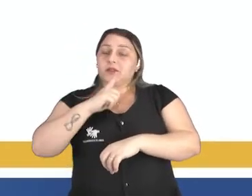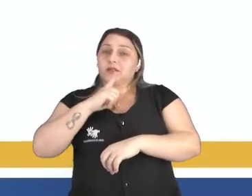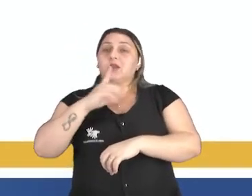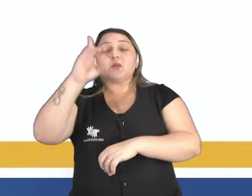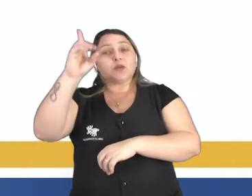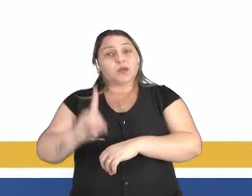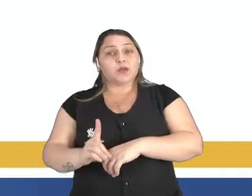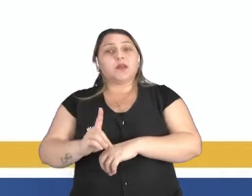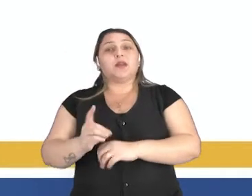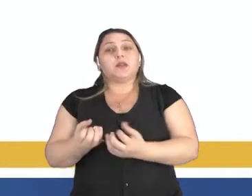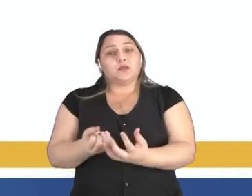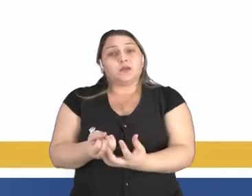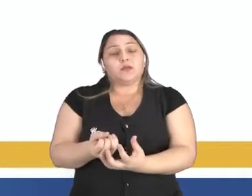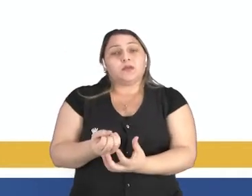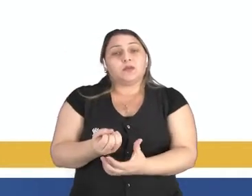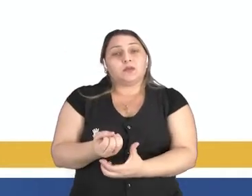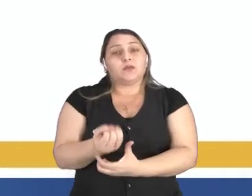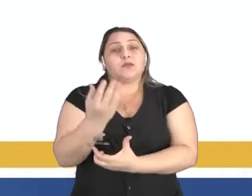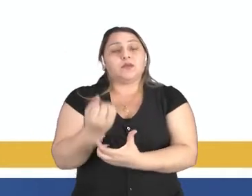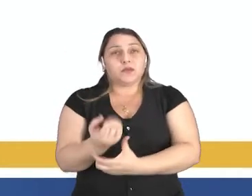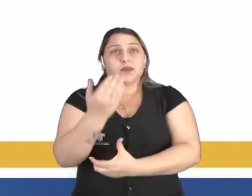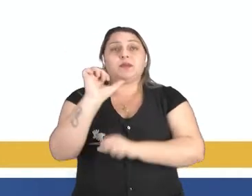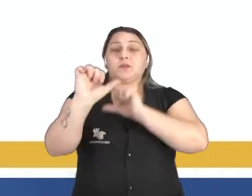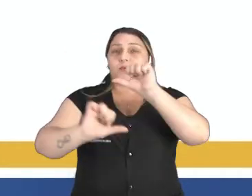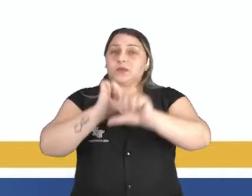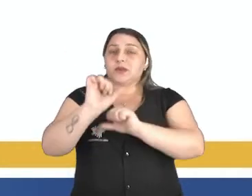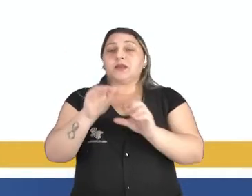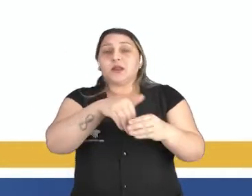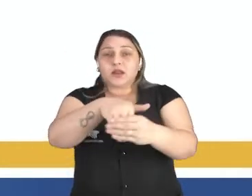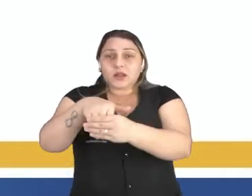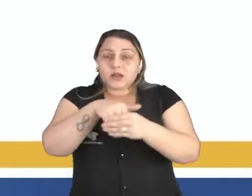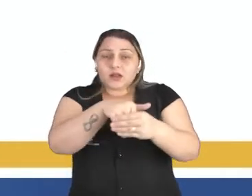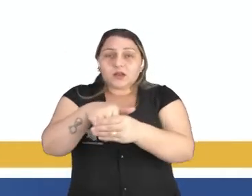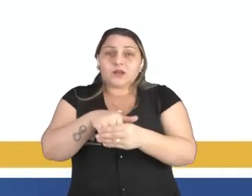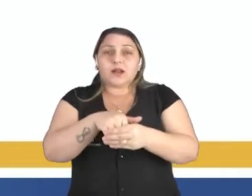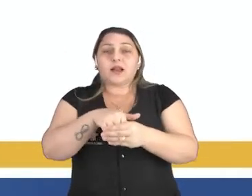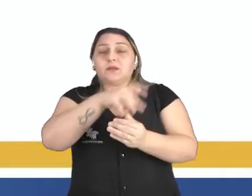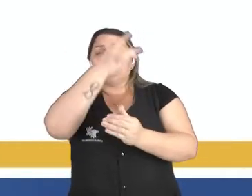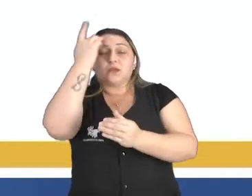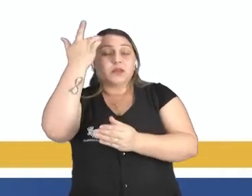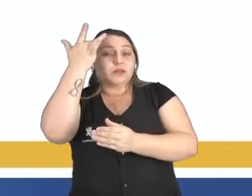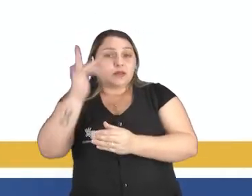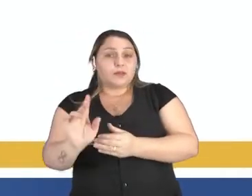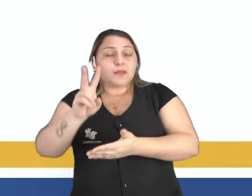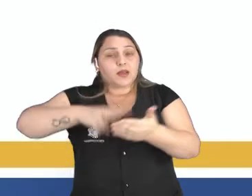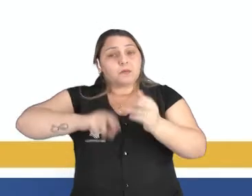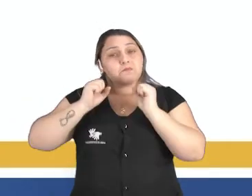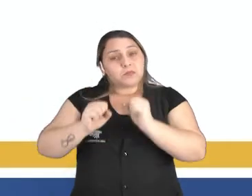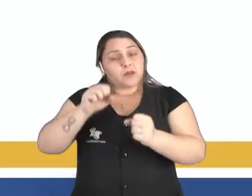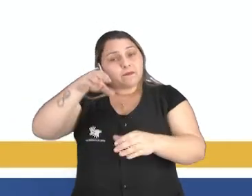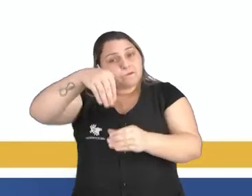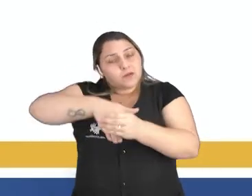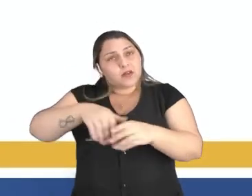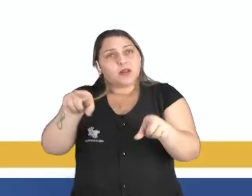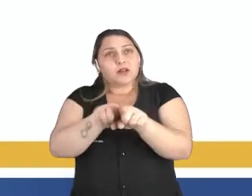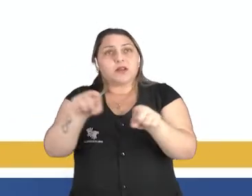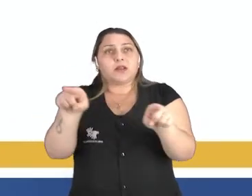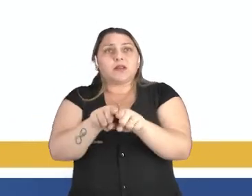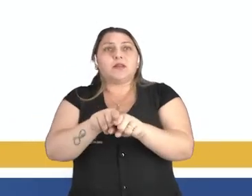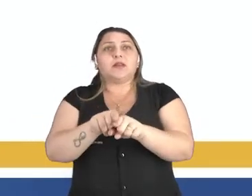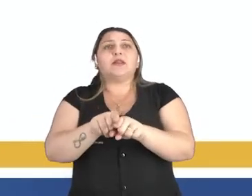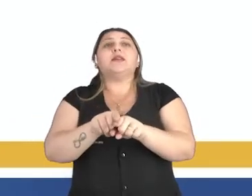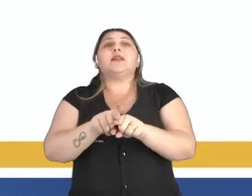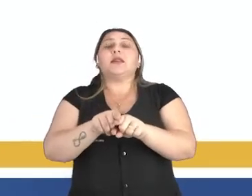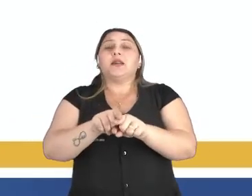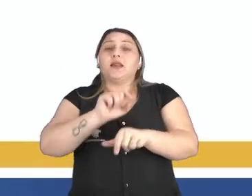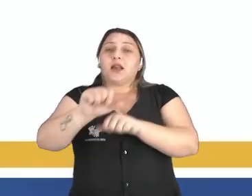direito à alfabetização, né, reforma eleitoral, as pessoas que não sabiam ler, elas poderem votarem também, e a reforma tributária,